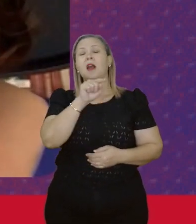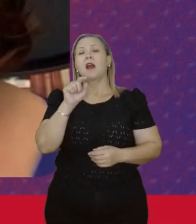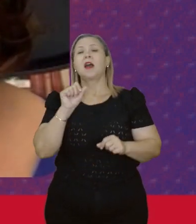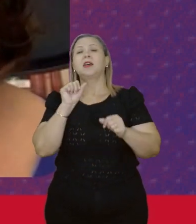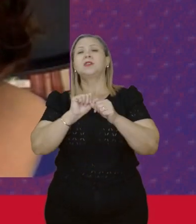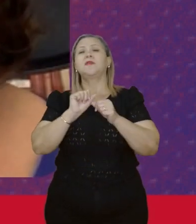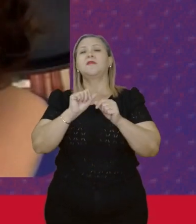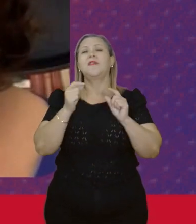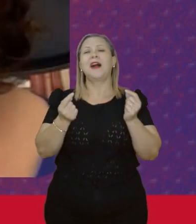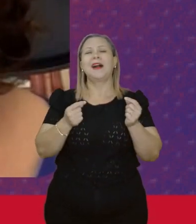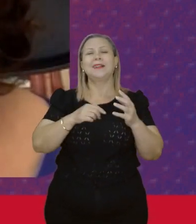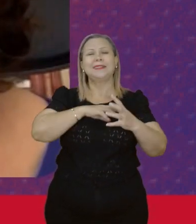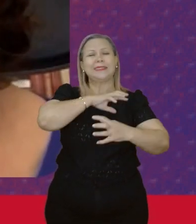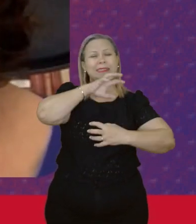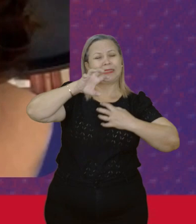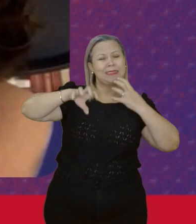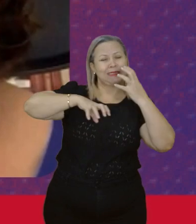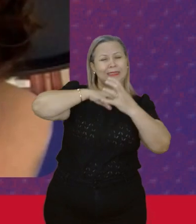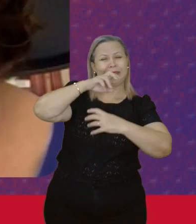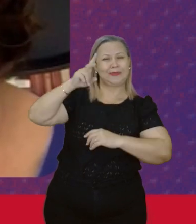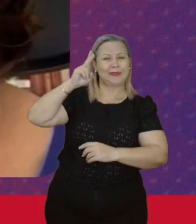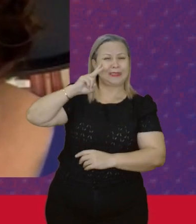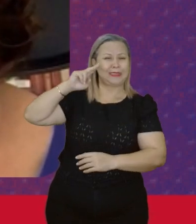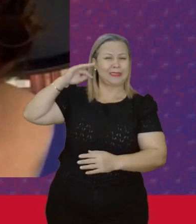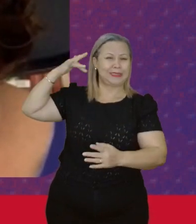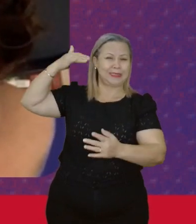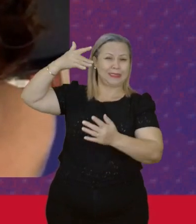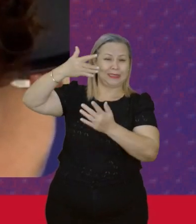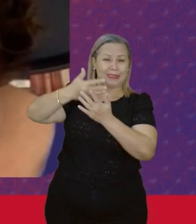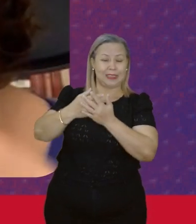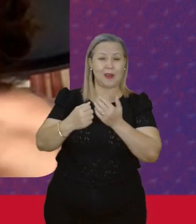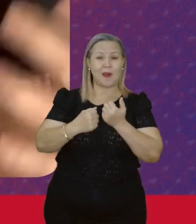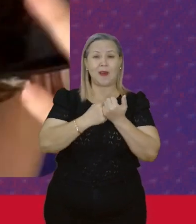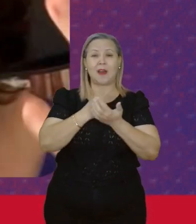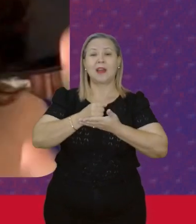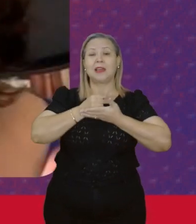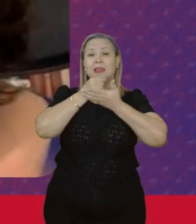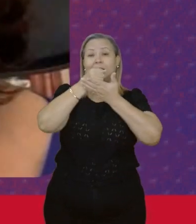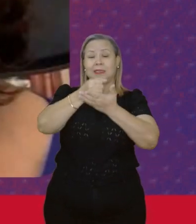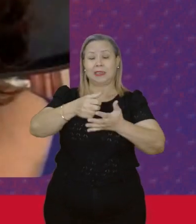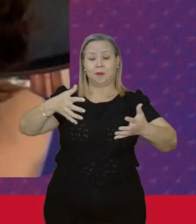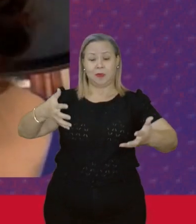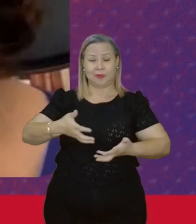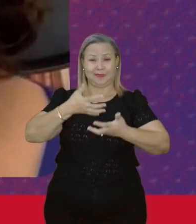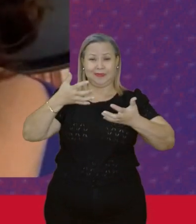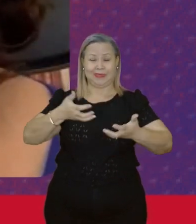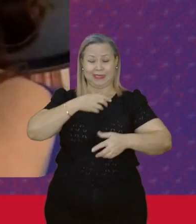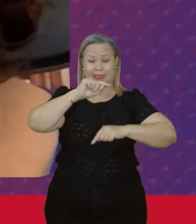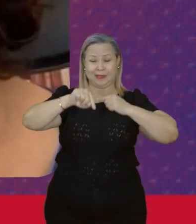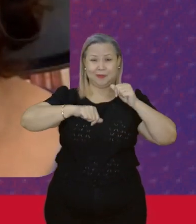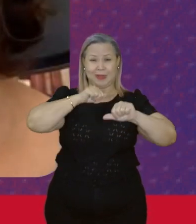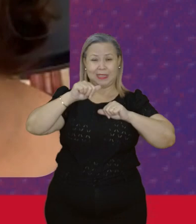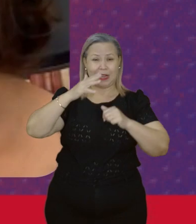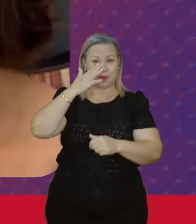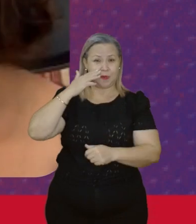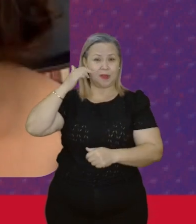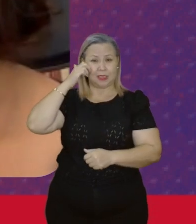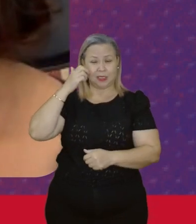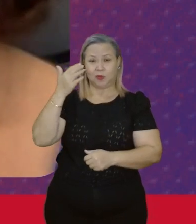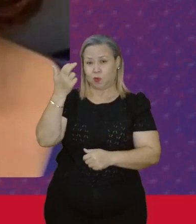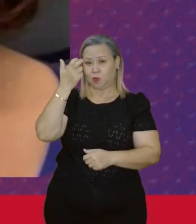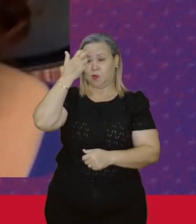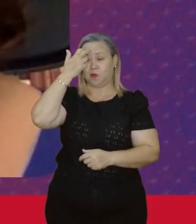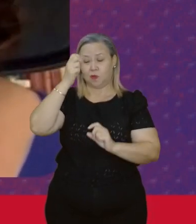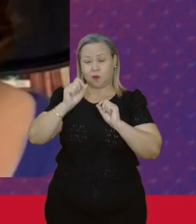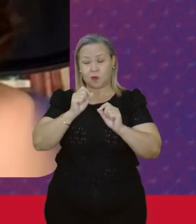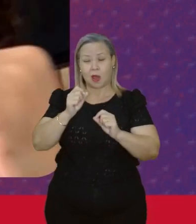uma confusão histórica, eles se apoiam para falar desse marxismo cultural